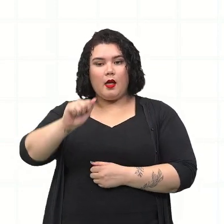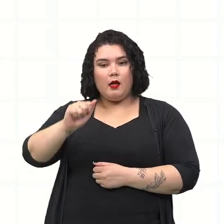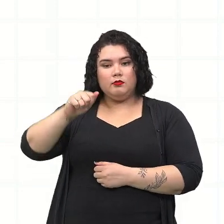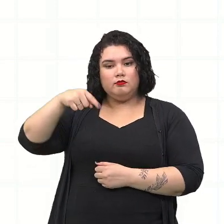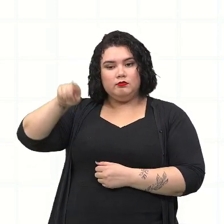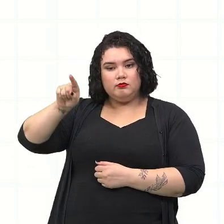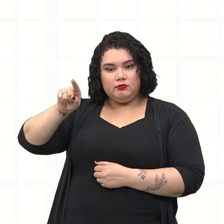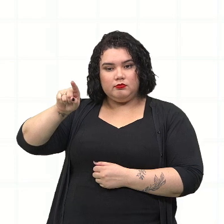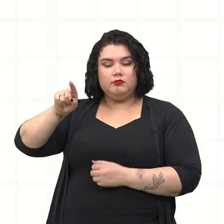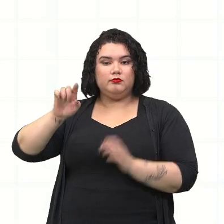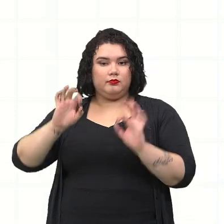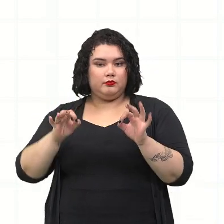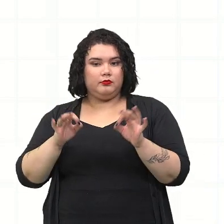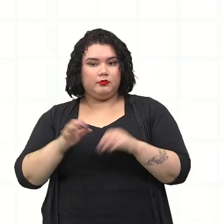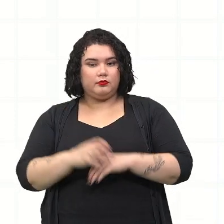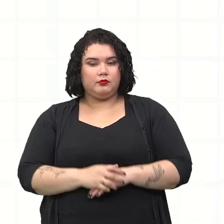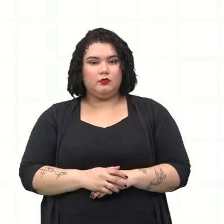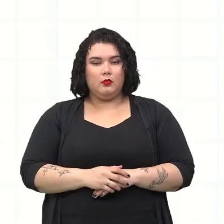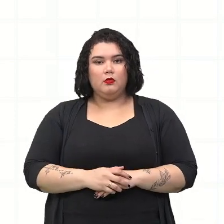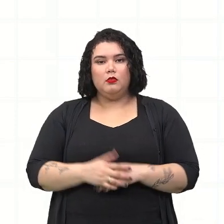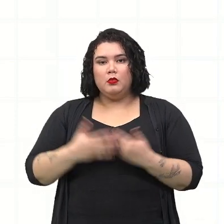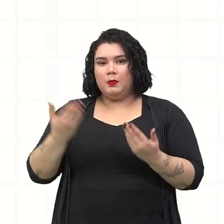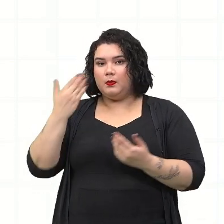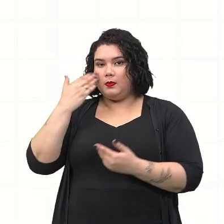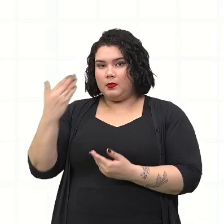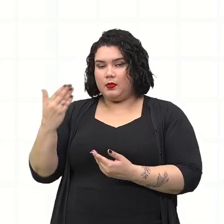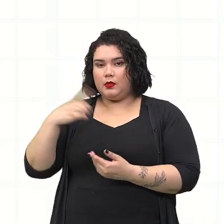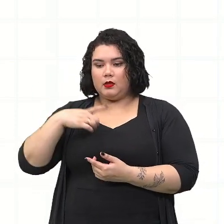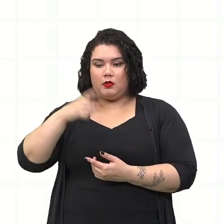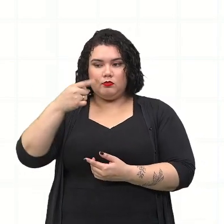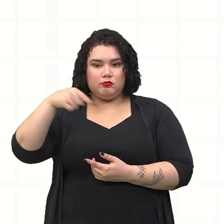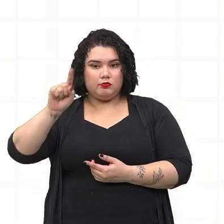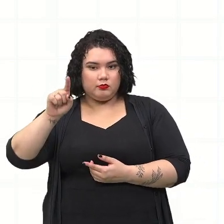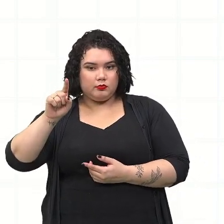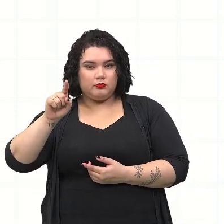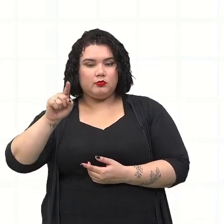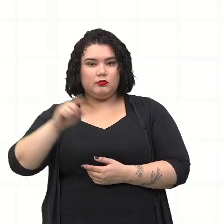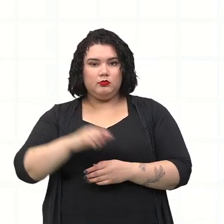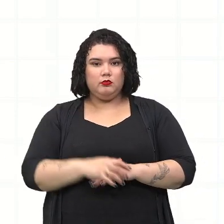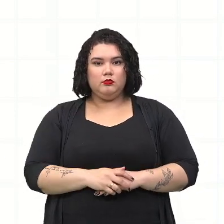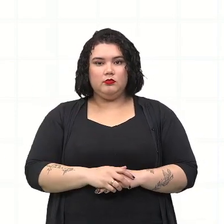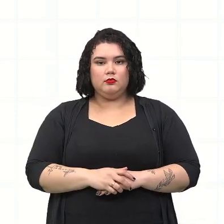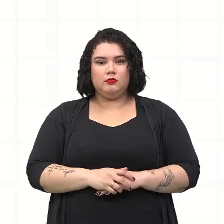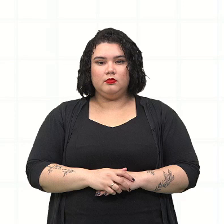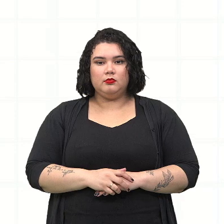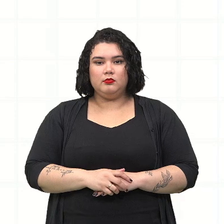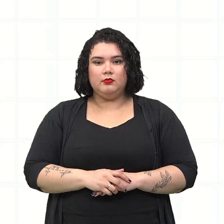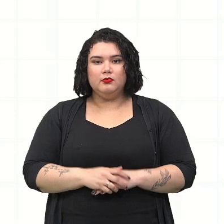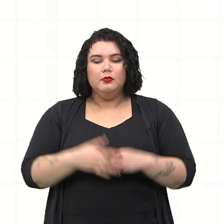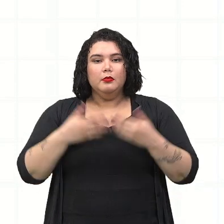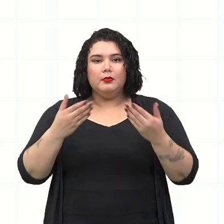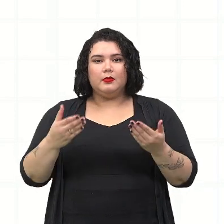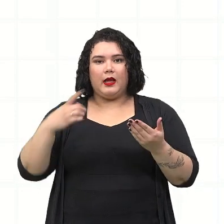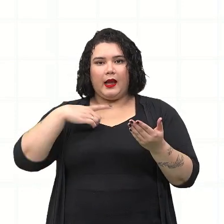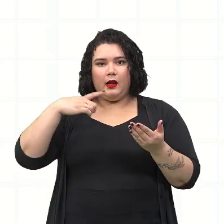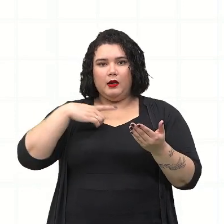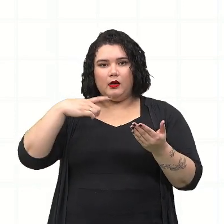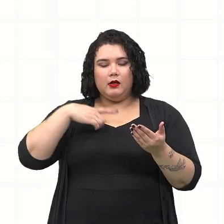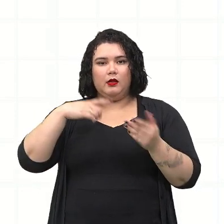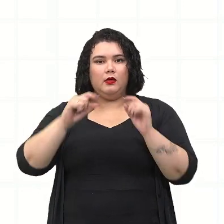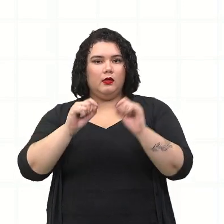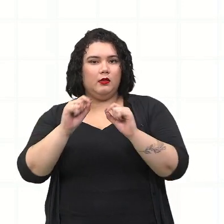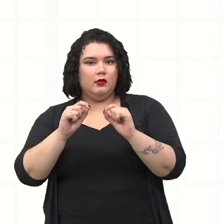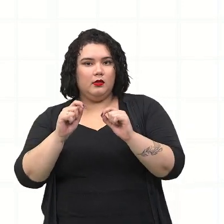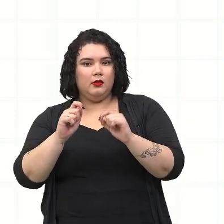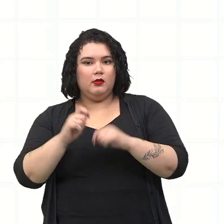aí, o acento grave, que é voltado para esse lado, não confundam com o agudo, e forma essa palavrinha.